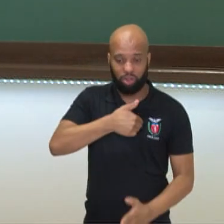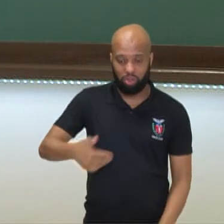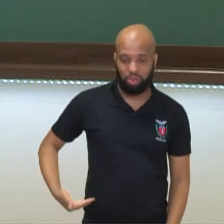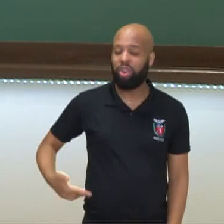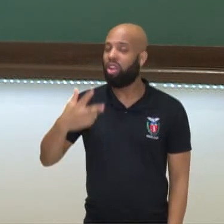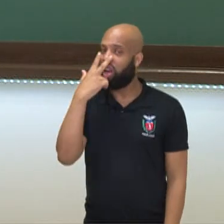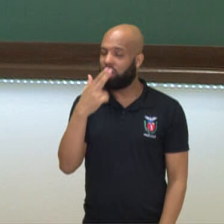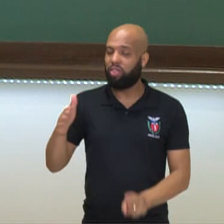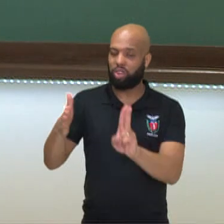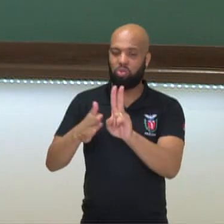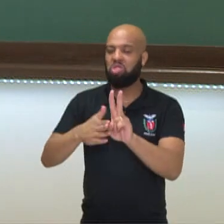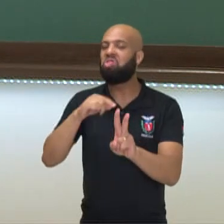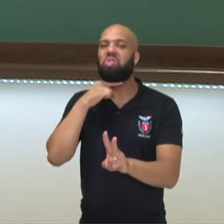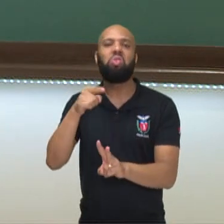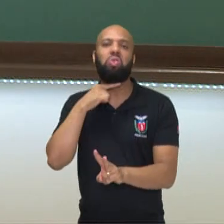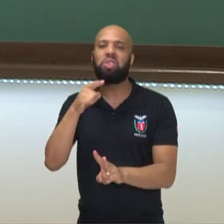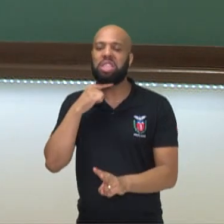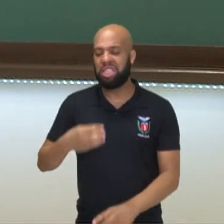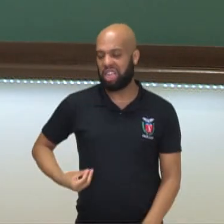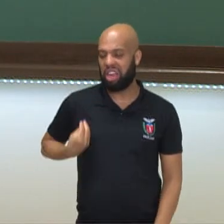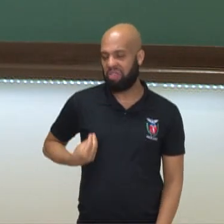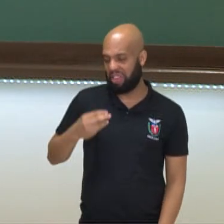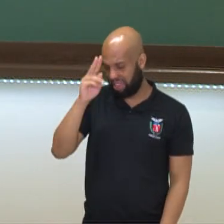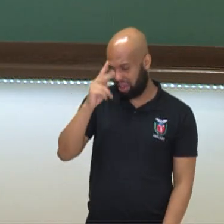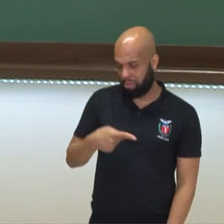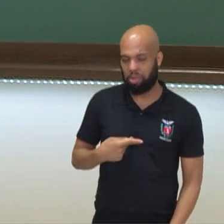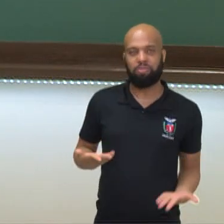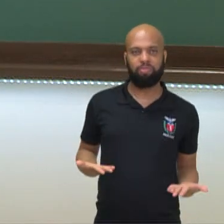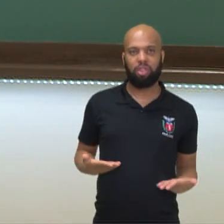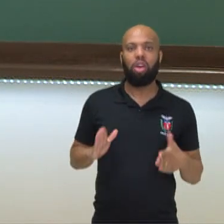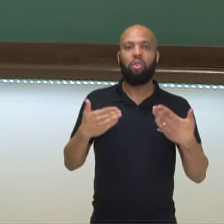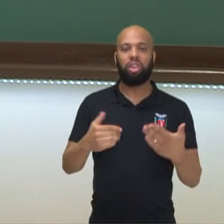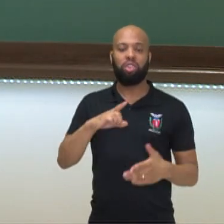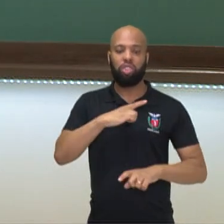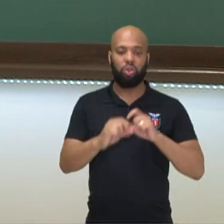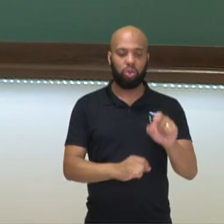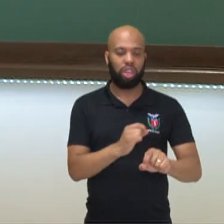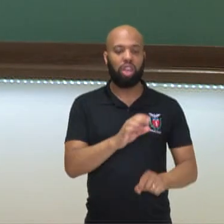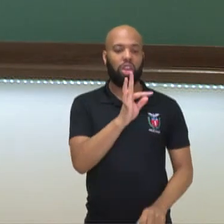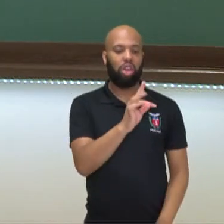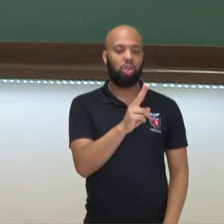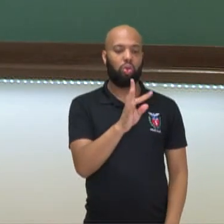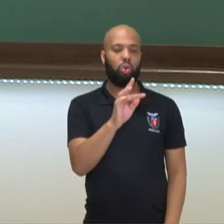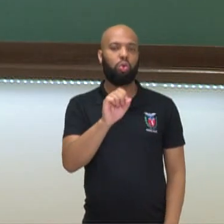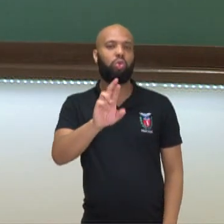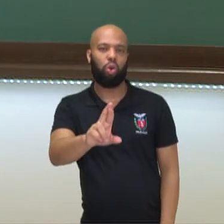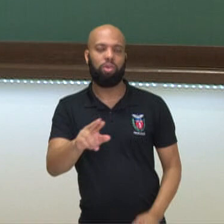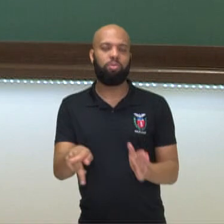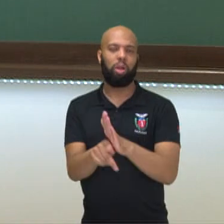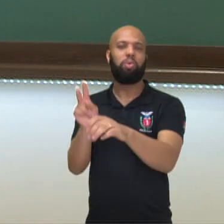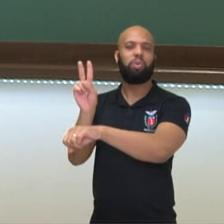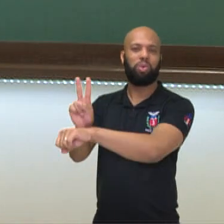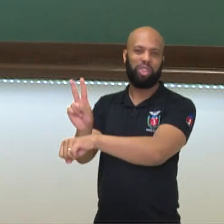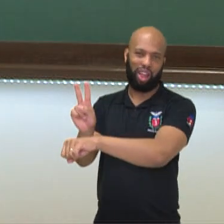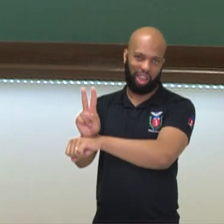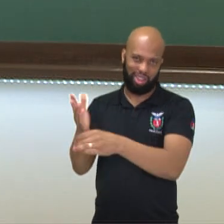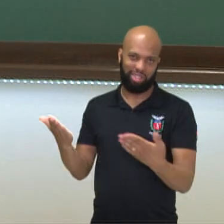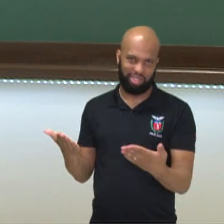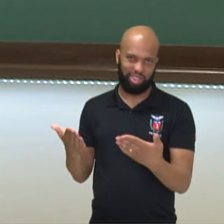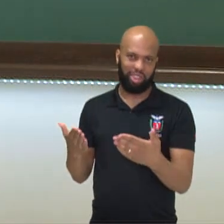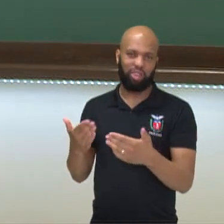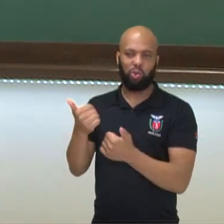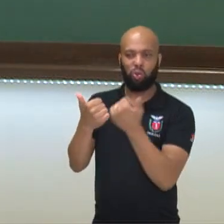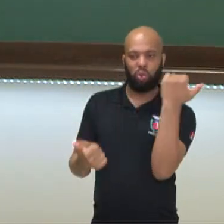o tutor, alguém que ia cuidar do indígena, porque ele por si mesmo não teria essa capacidade de